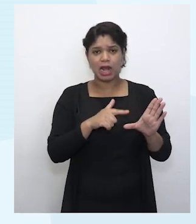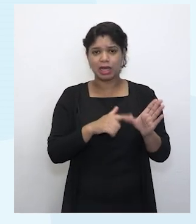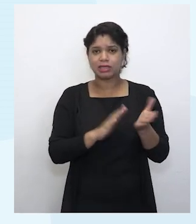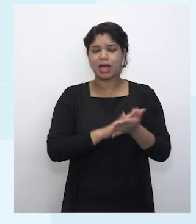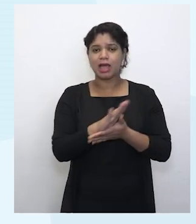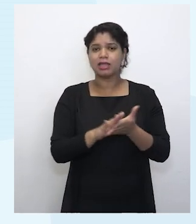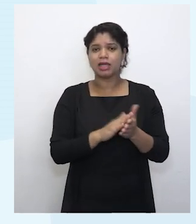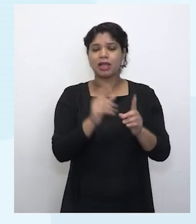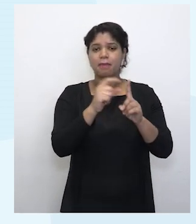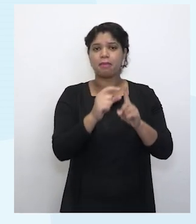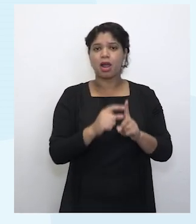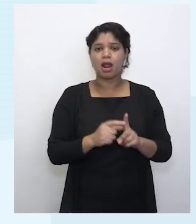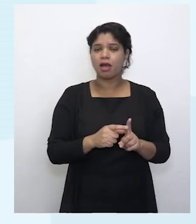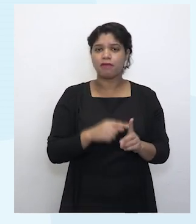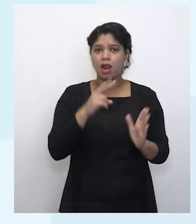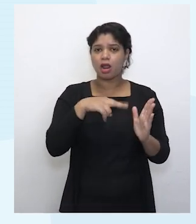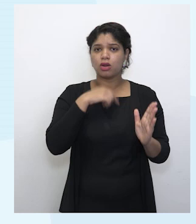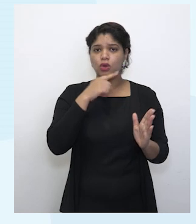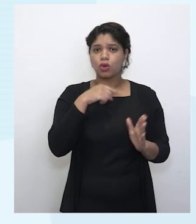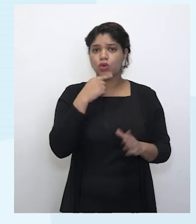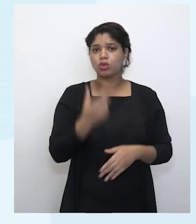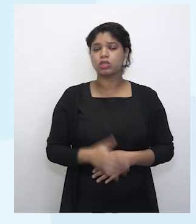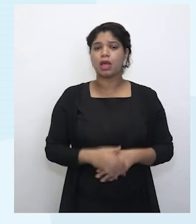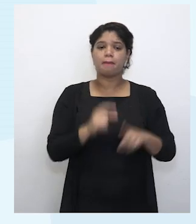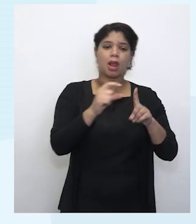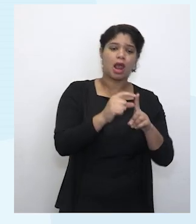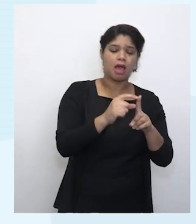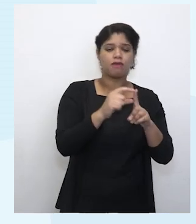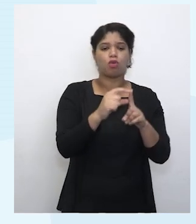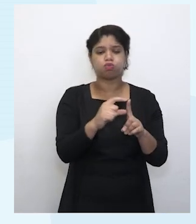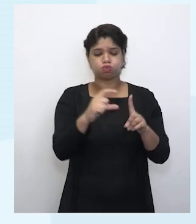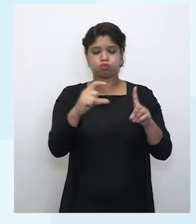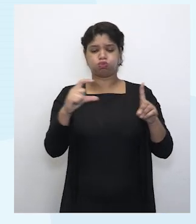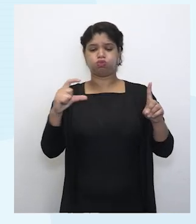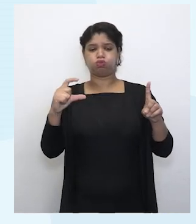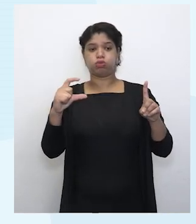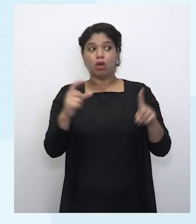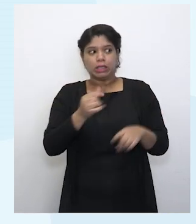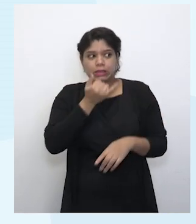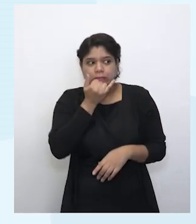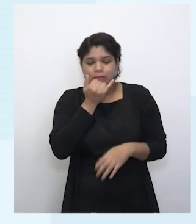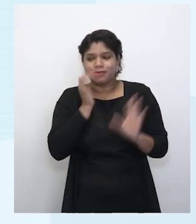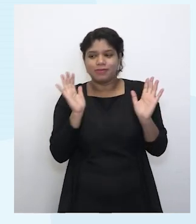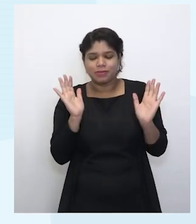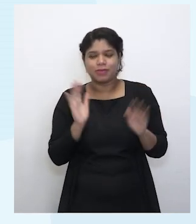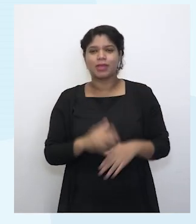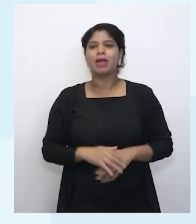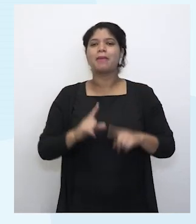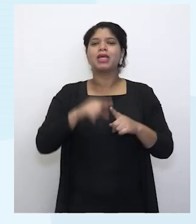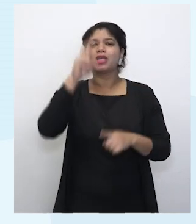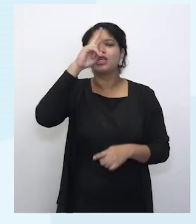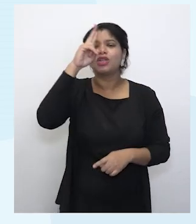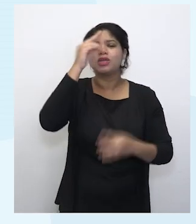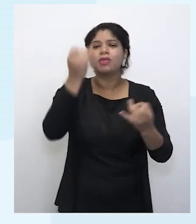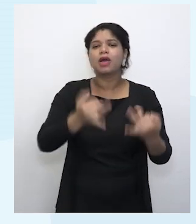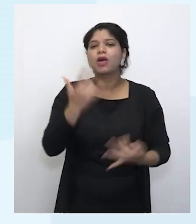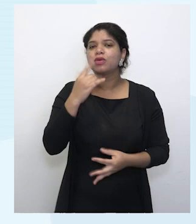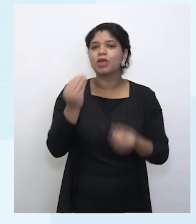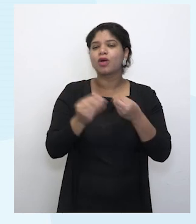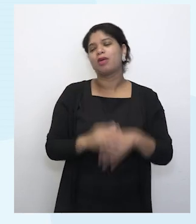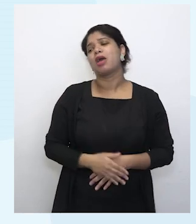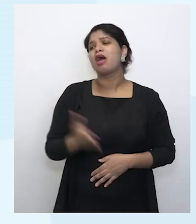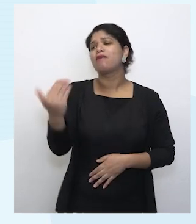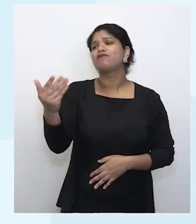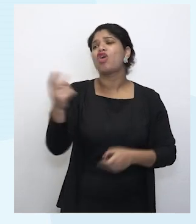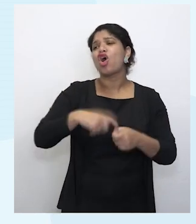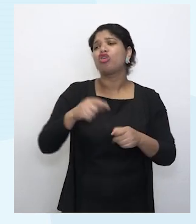mais formar palavras, palavrinhas ou palavrões. Ops, como será para contar histórias? Voltem logo,